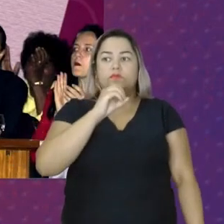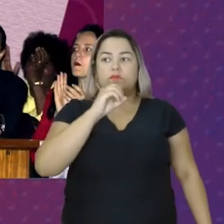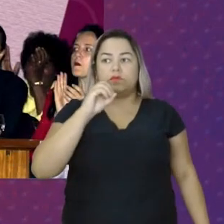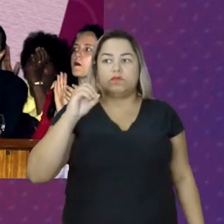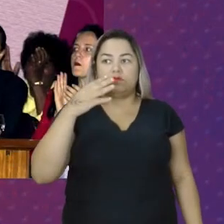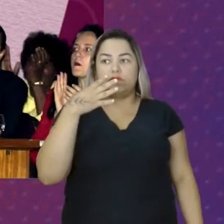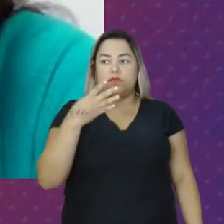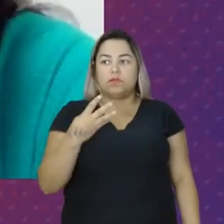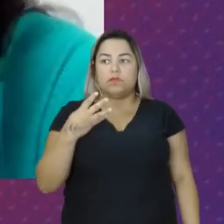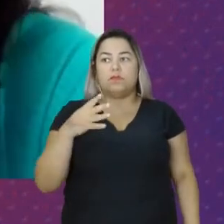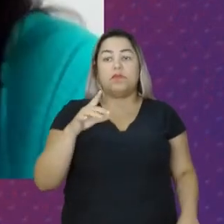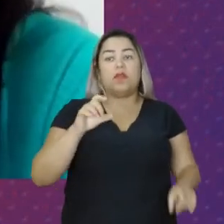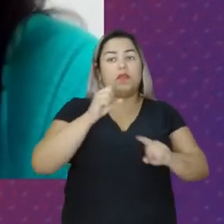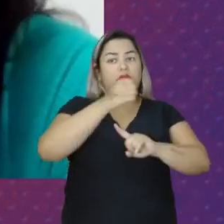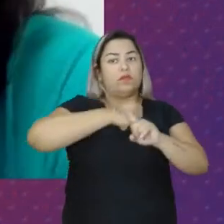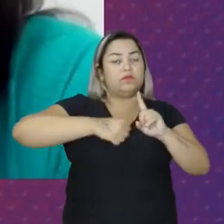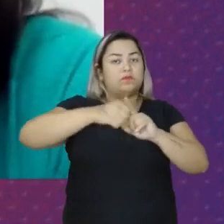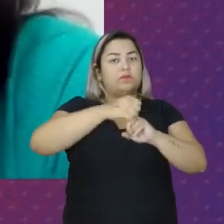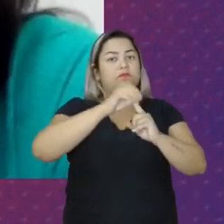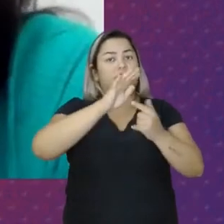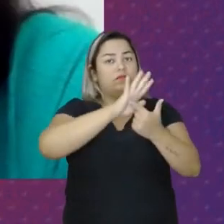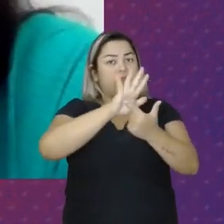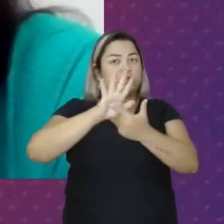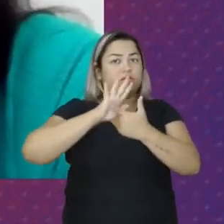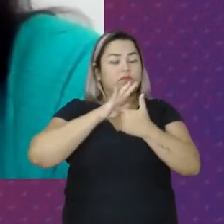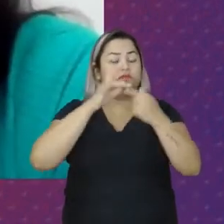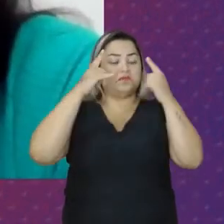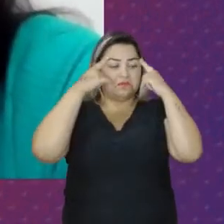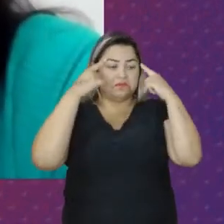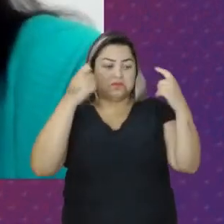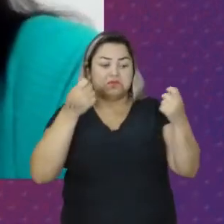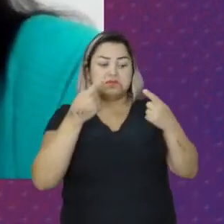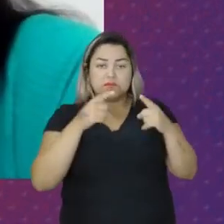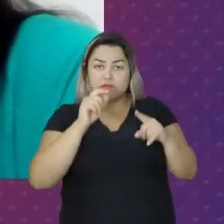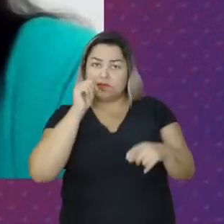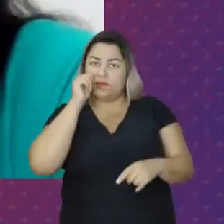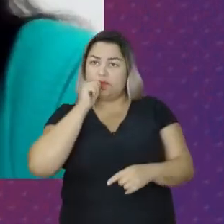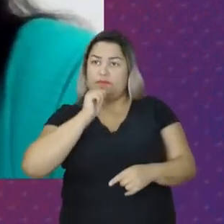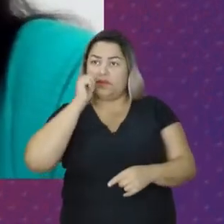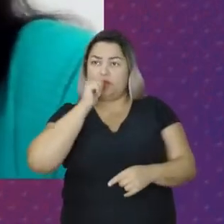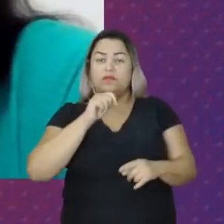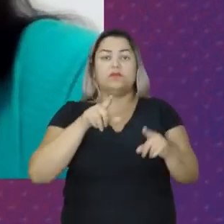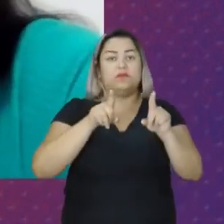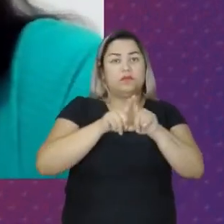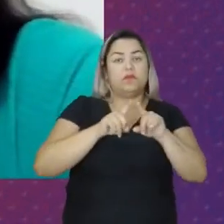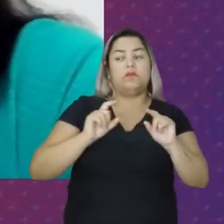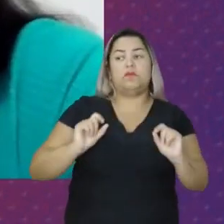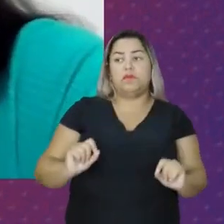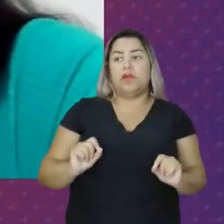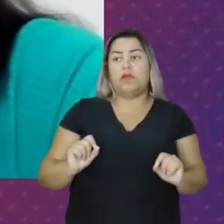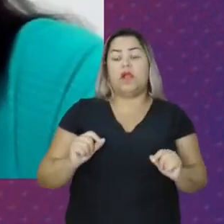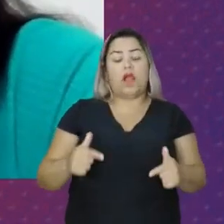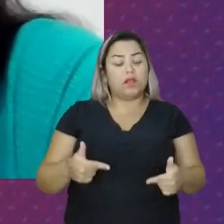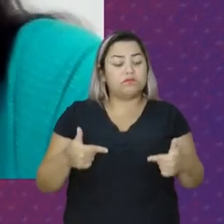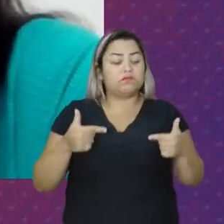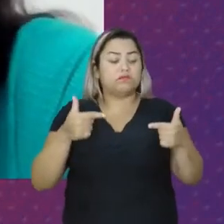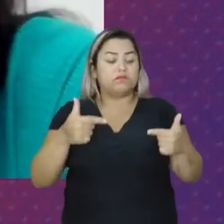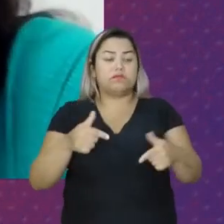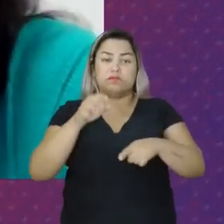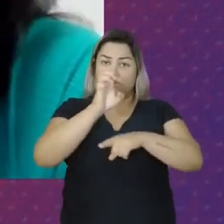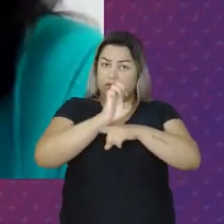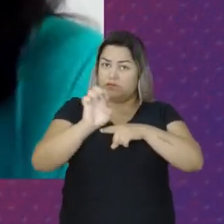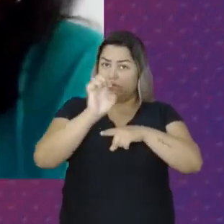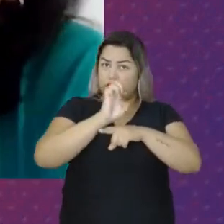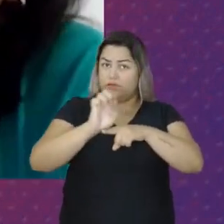E dessa conferência, a sociedade já apontava a violência contra a mulher como uma questão relevante a ser enfrentada pelo